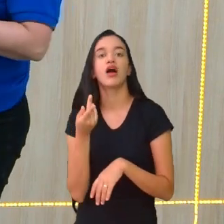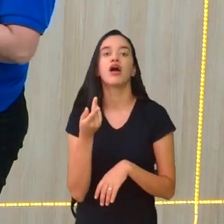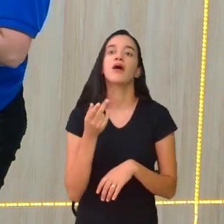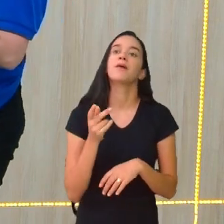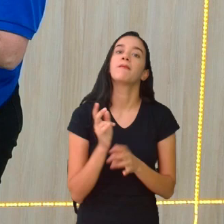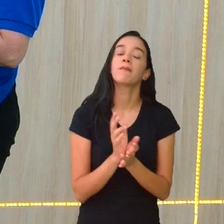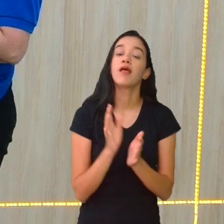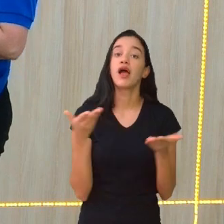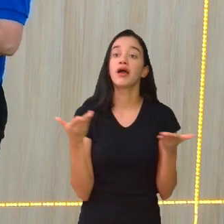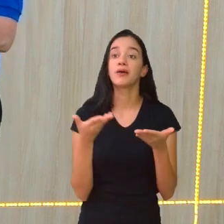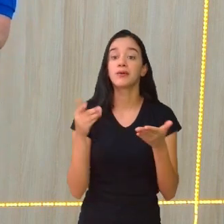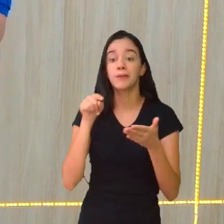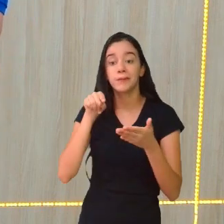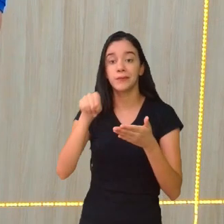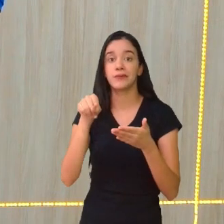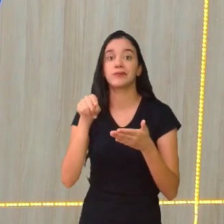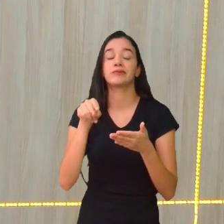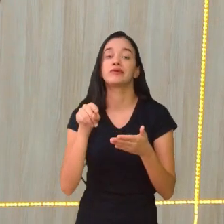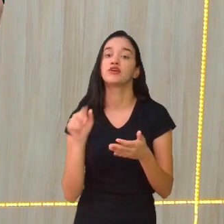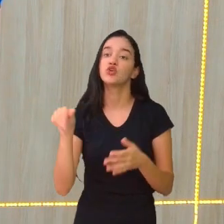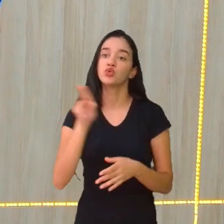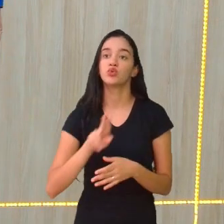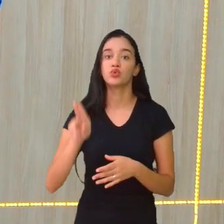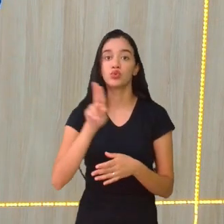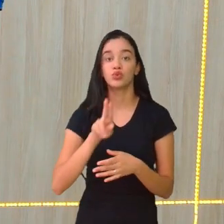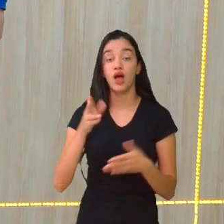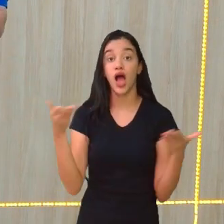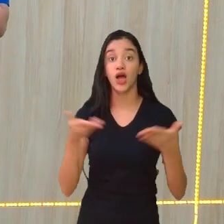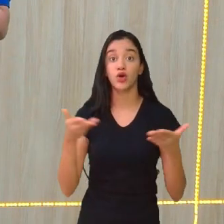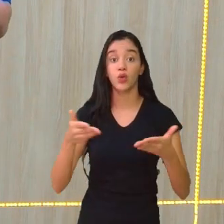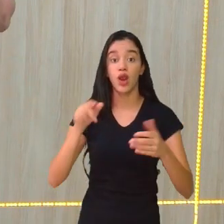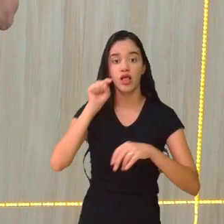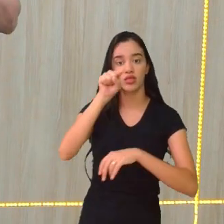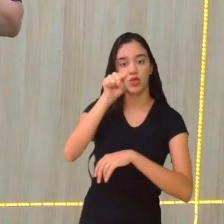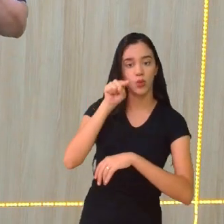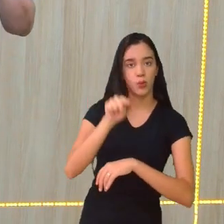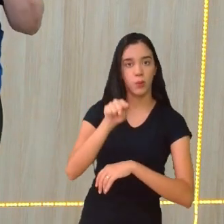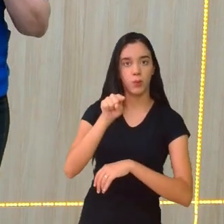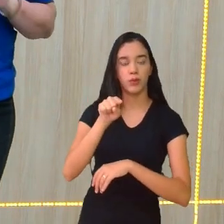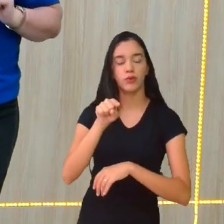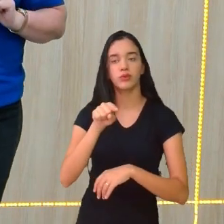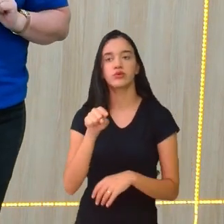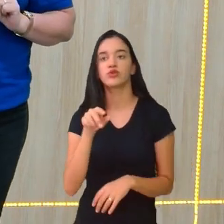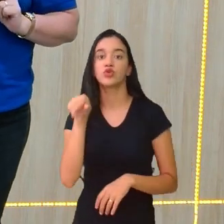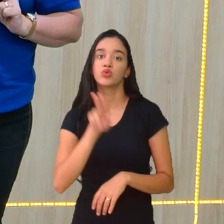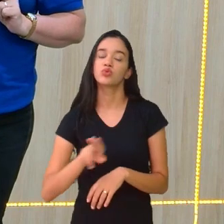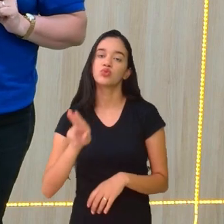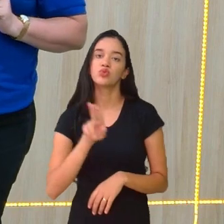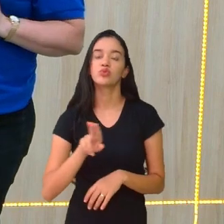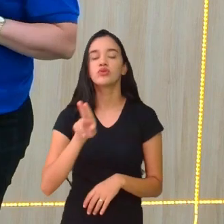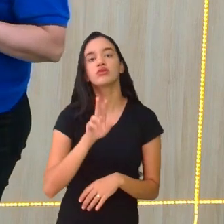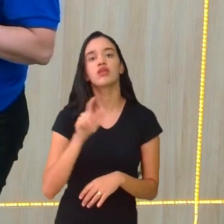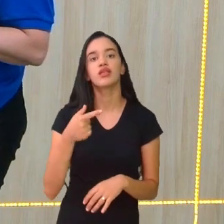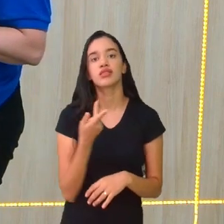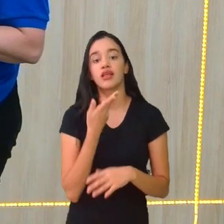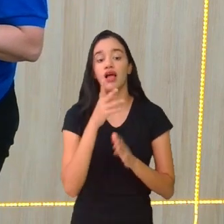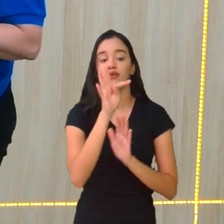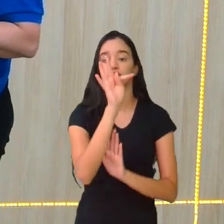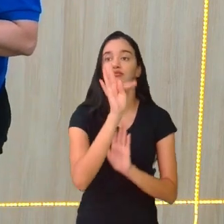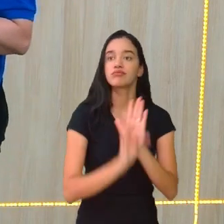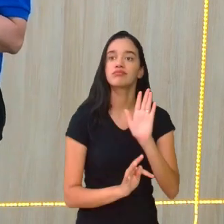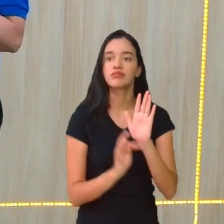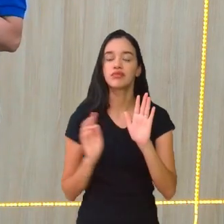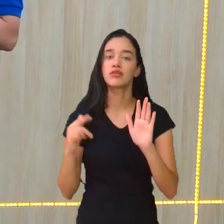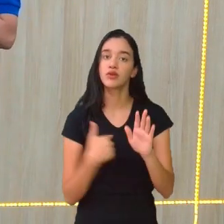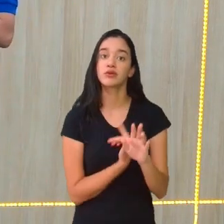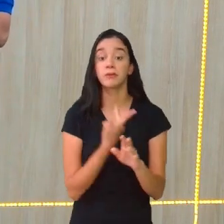Então, 2 pontos, usamos, não é, para introduzir a fala de um personagem no texto. Então, aí nós temos, não